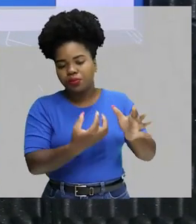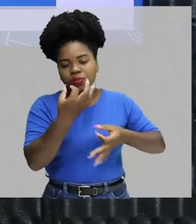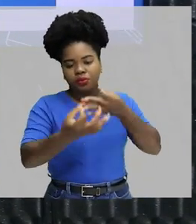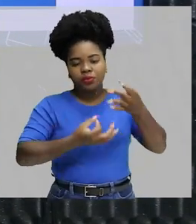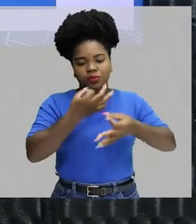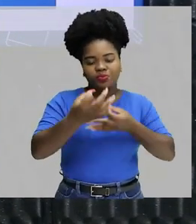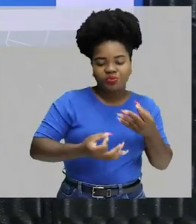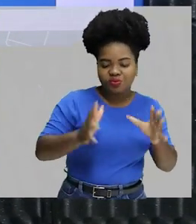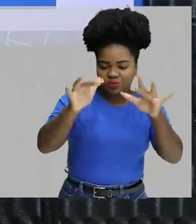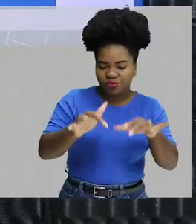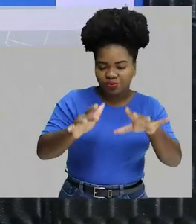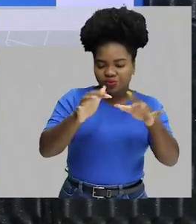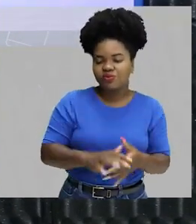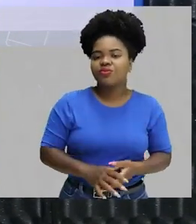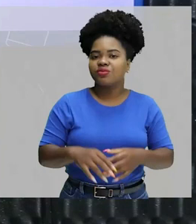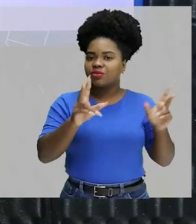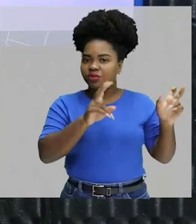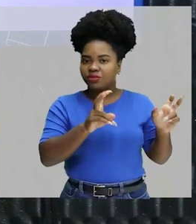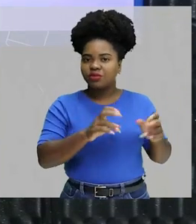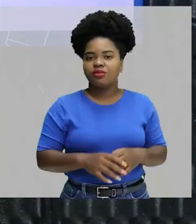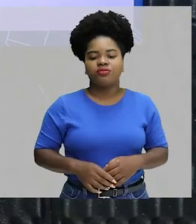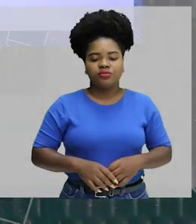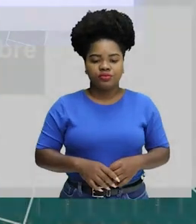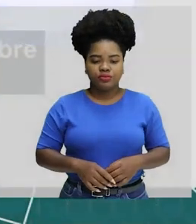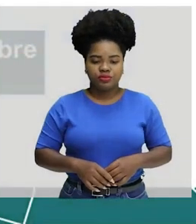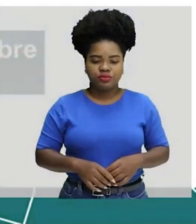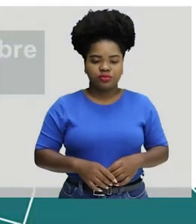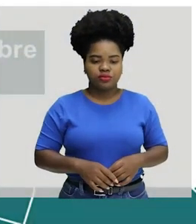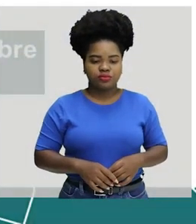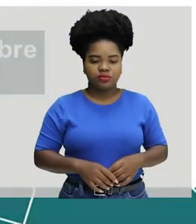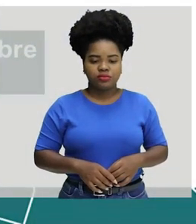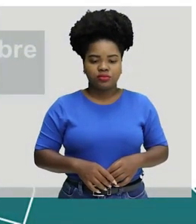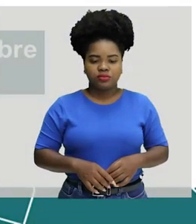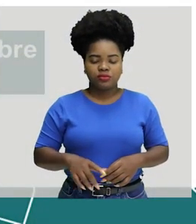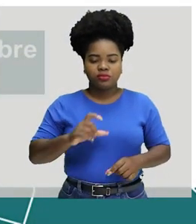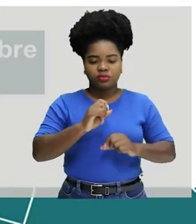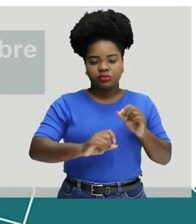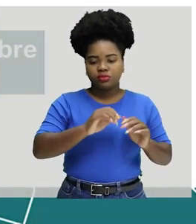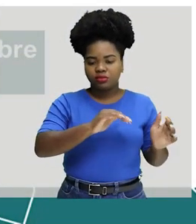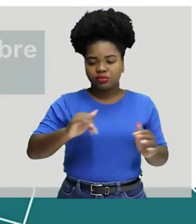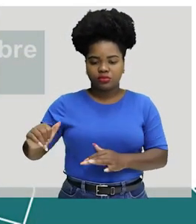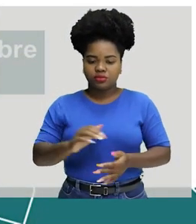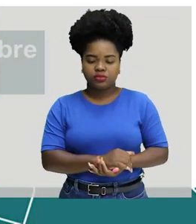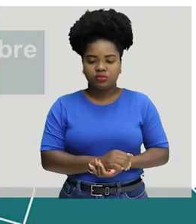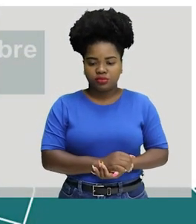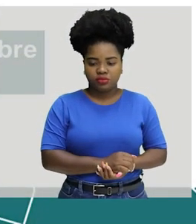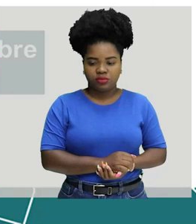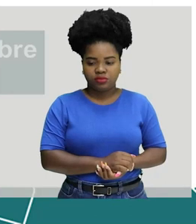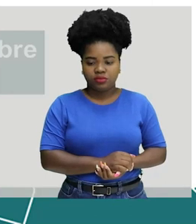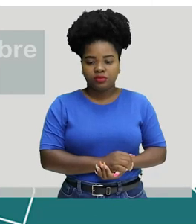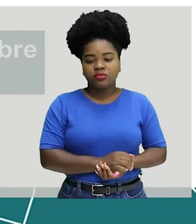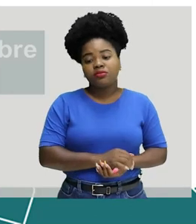ideias de opiniões acerca de um assunto em meio à situações nós temos a oportunidade de conhecer a ideias de outras